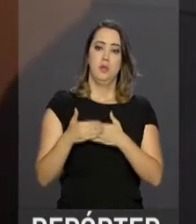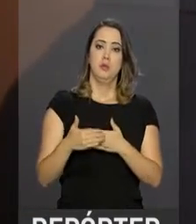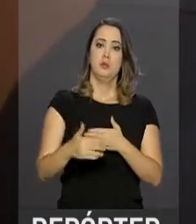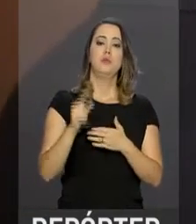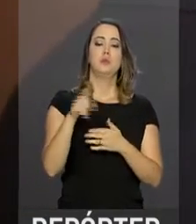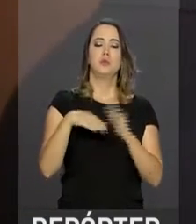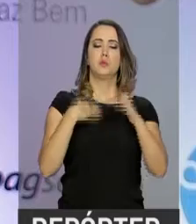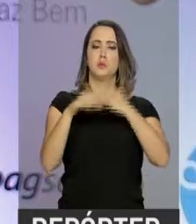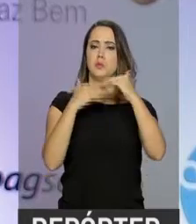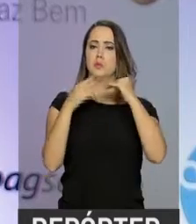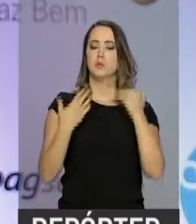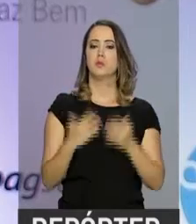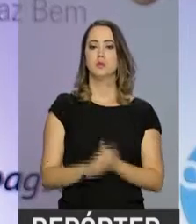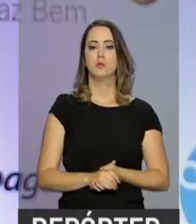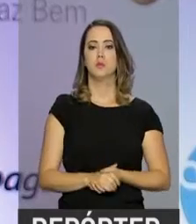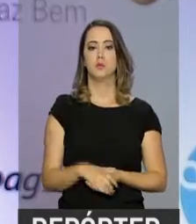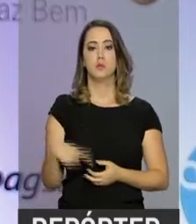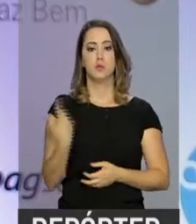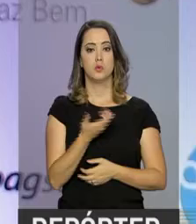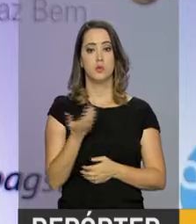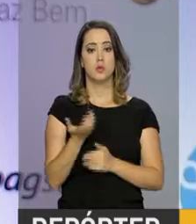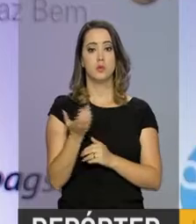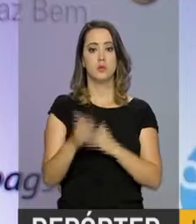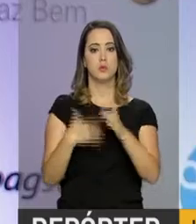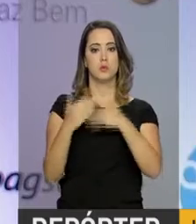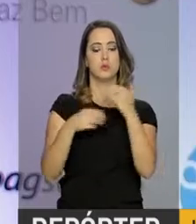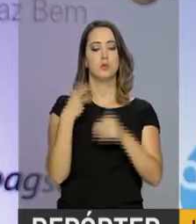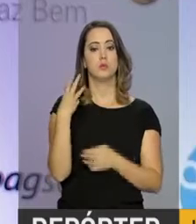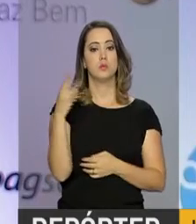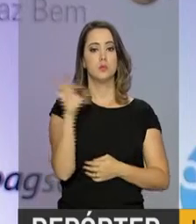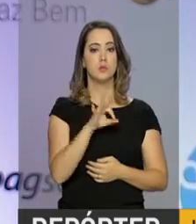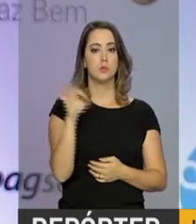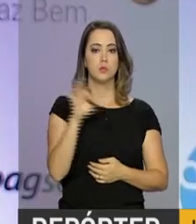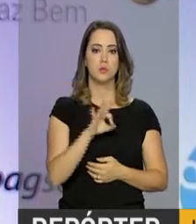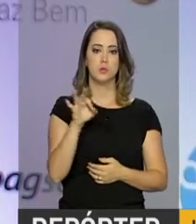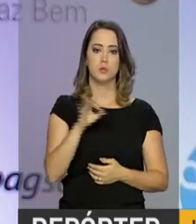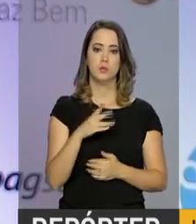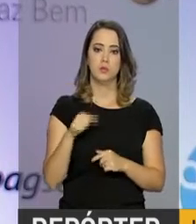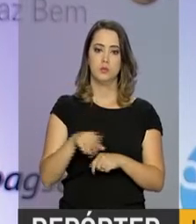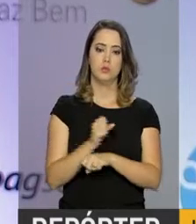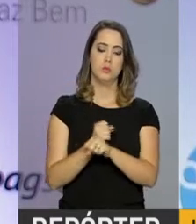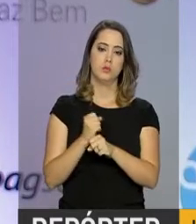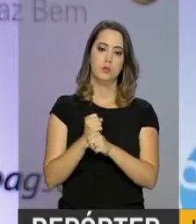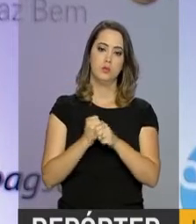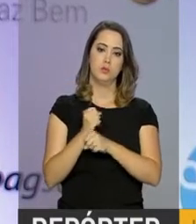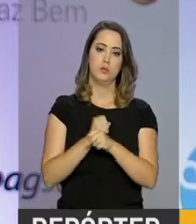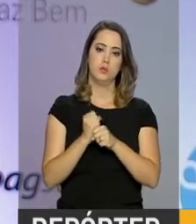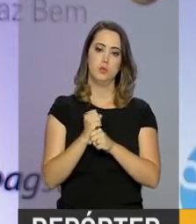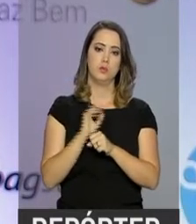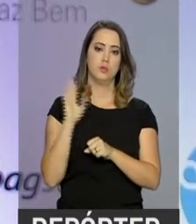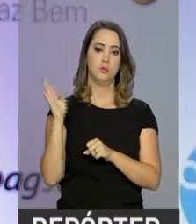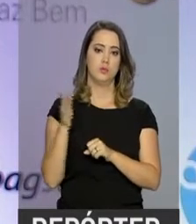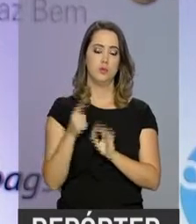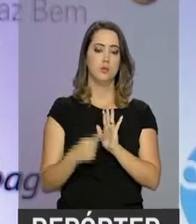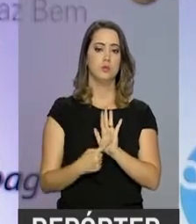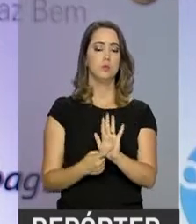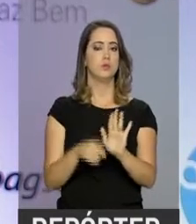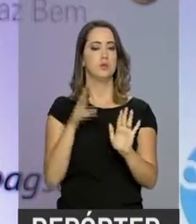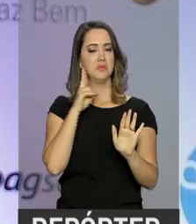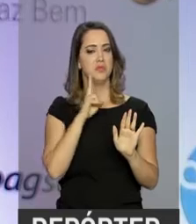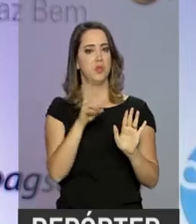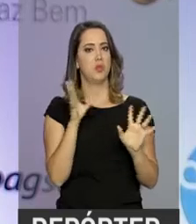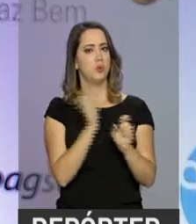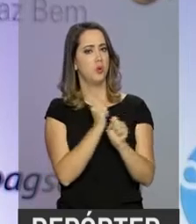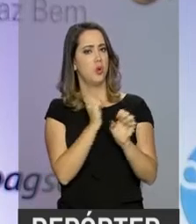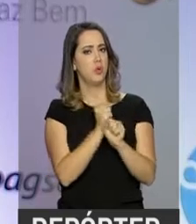também é de crescimento. Nós estamos prevendo aí um crescimento de 3% nesse ano. Já estamos com um acumulado do